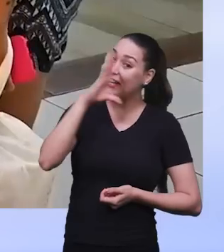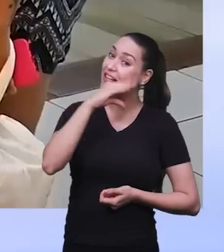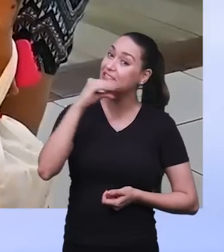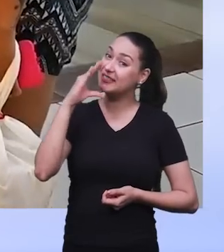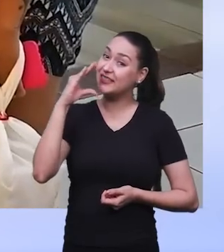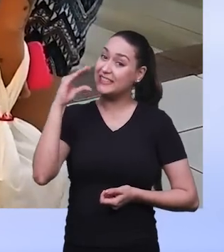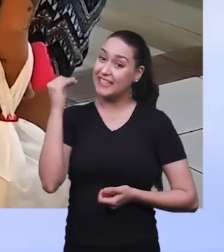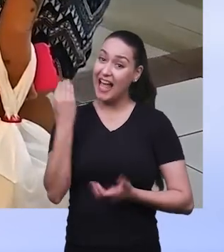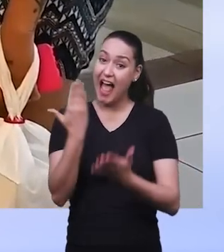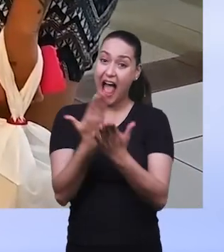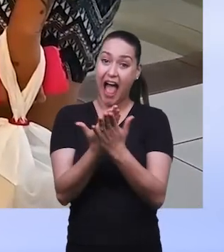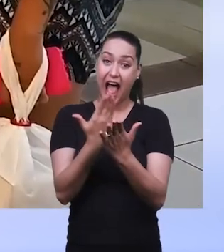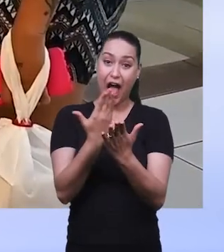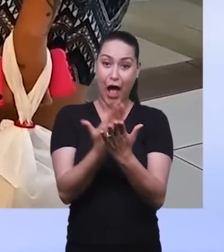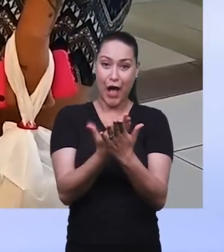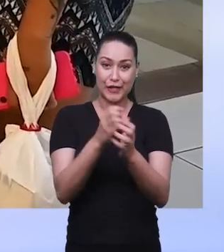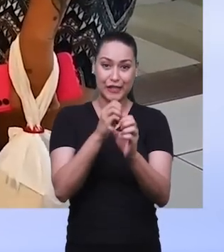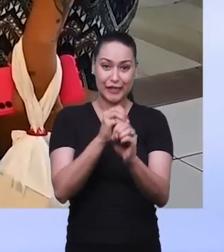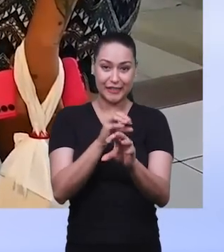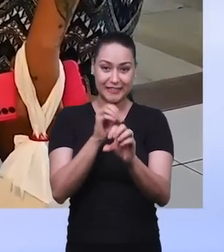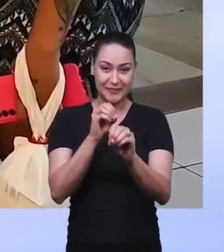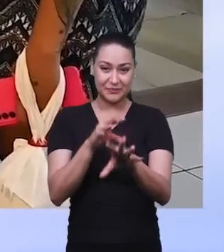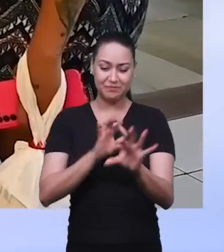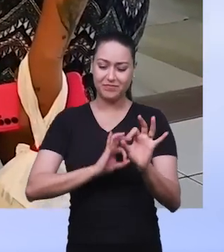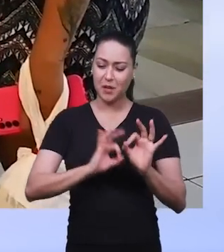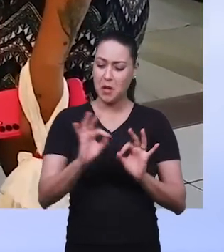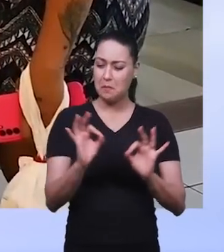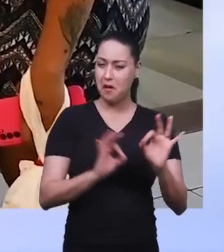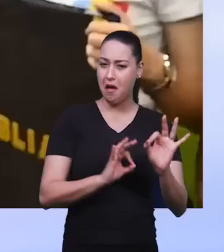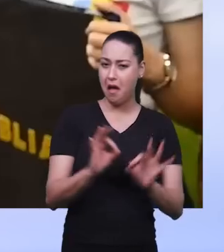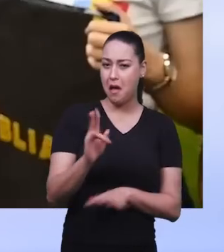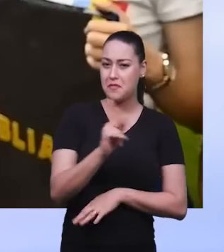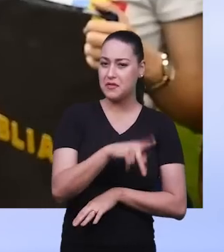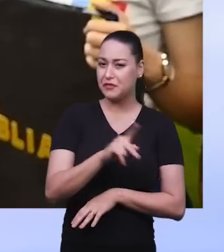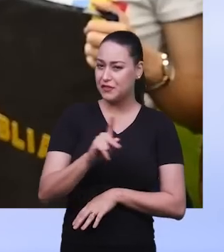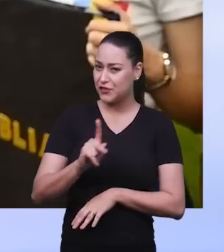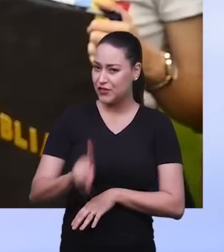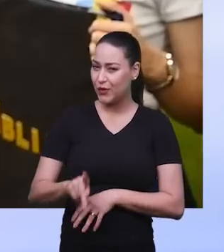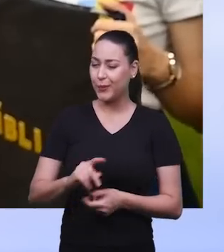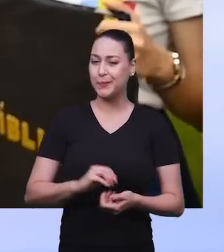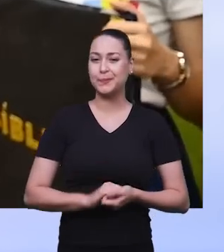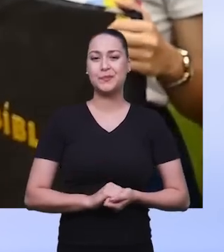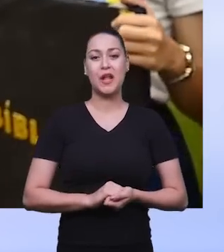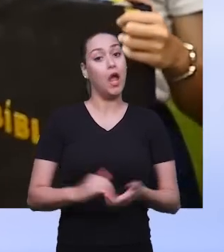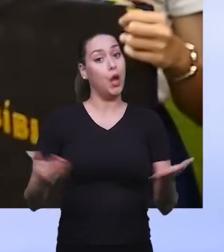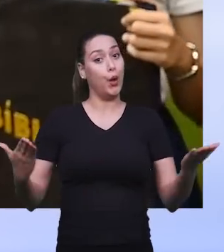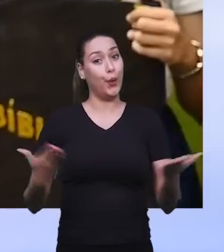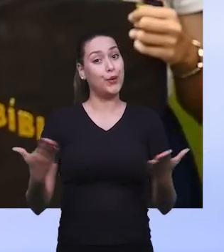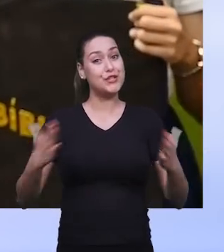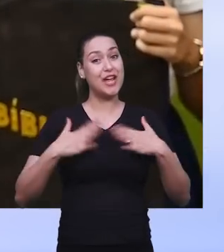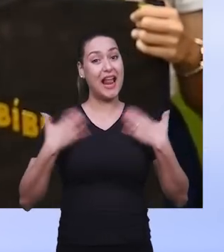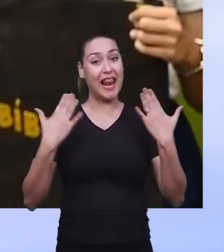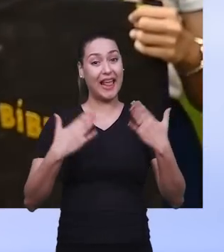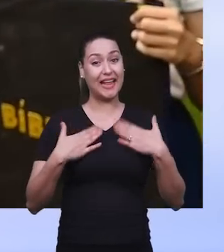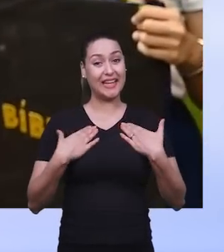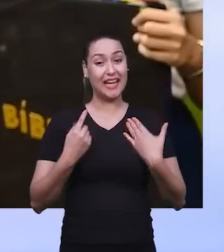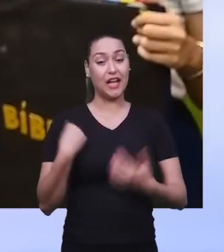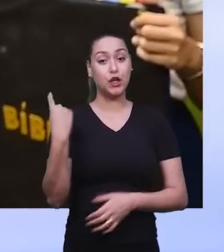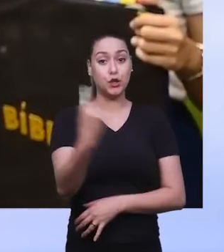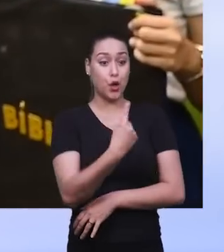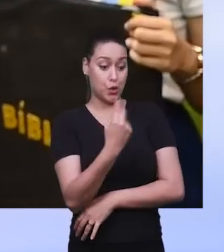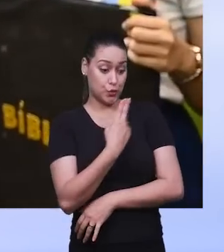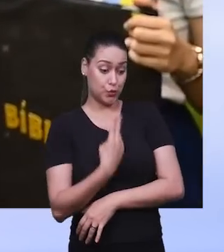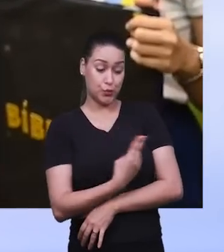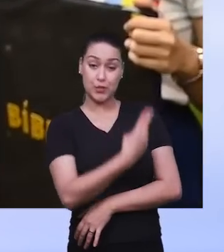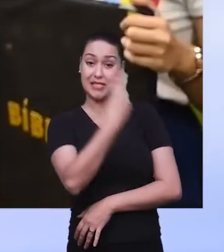adolescentes receberam aulas preparadas pelas professoras. Nós hoje podemos ter a grande alegria de podermos ser usados